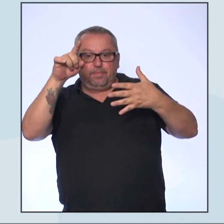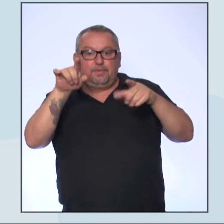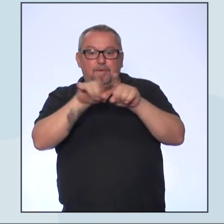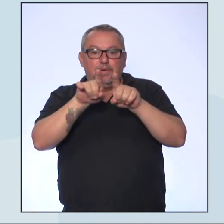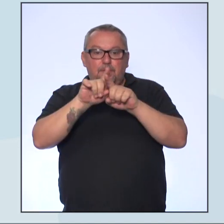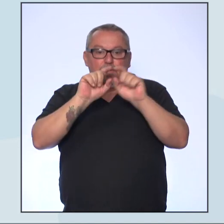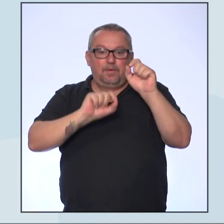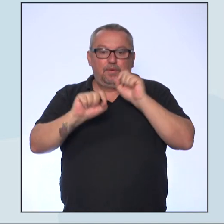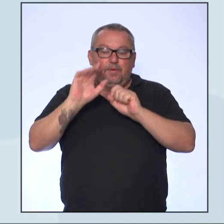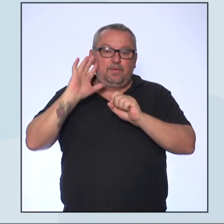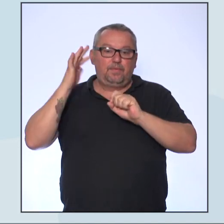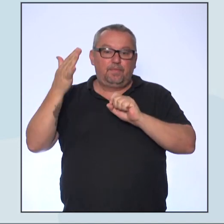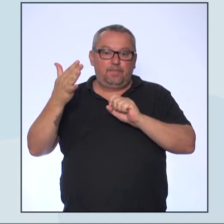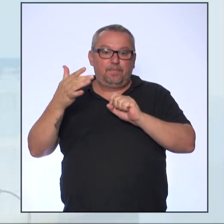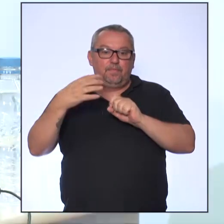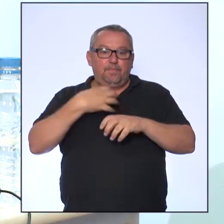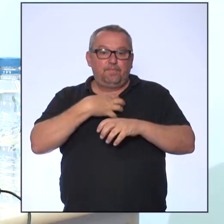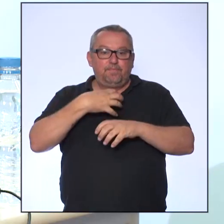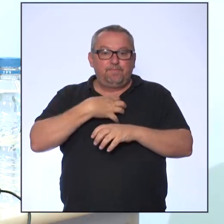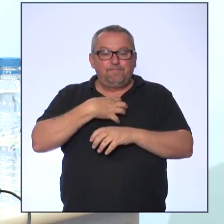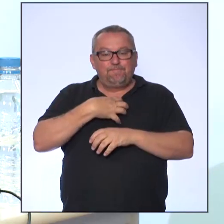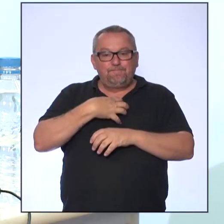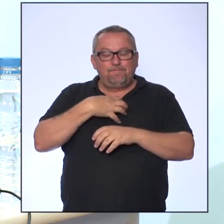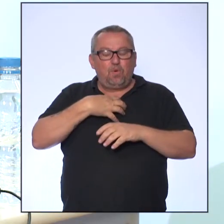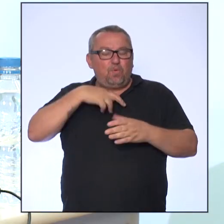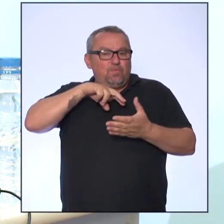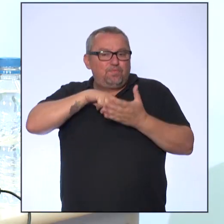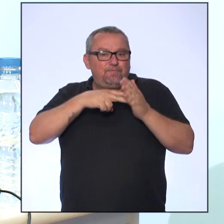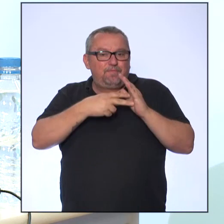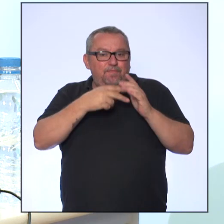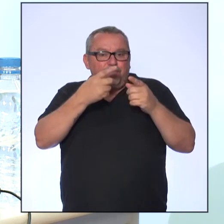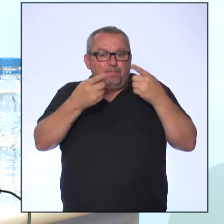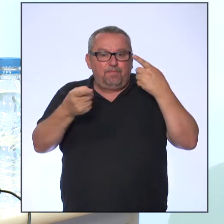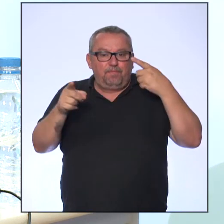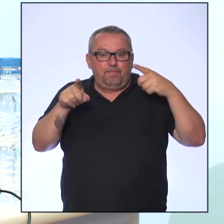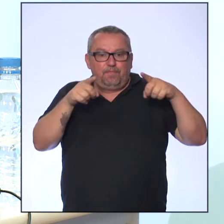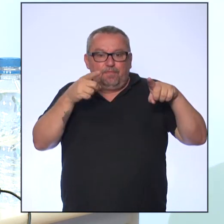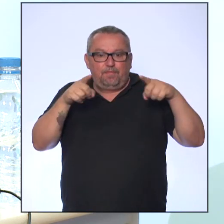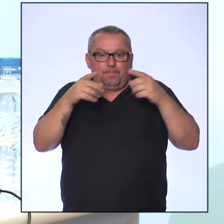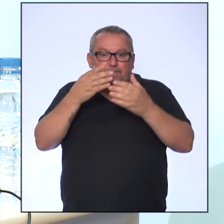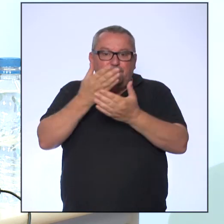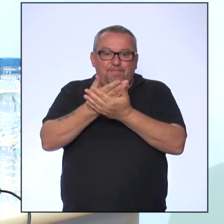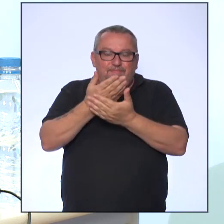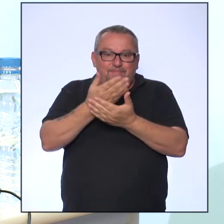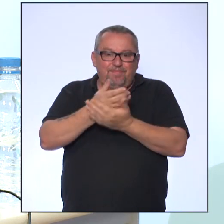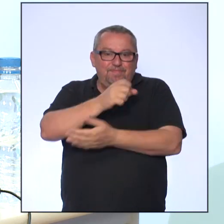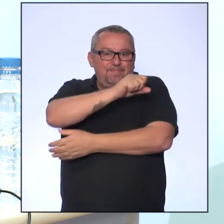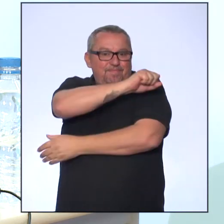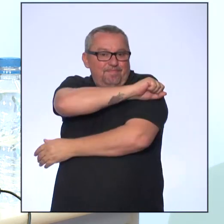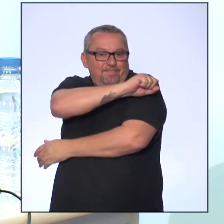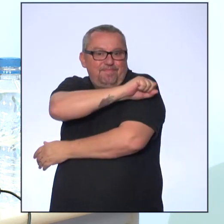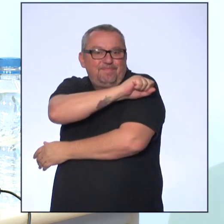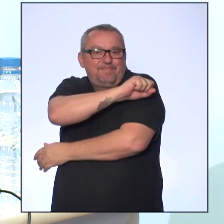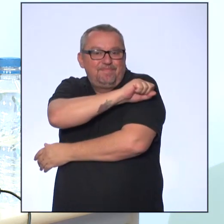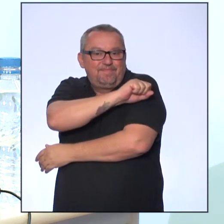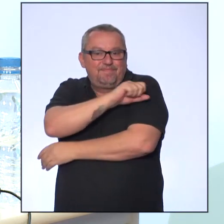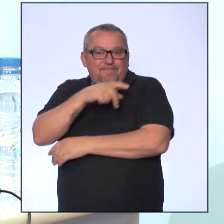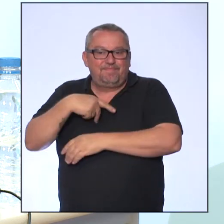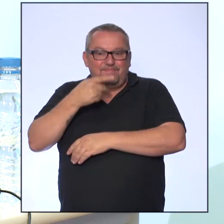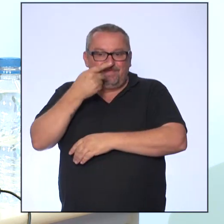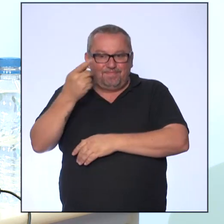tempo e apresenta algum sentido musical. Só lembrando, pessoal, nós estamos numa aula do oitavo ano, falando